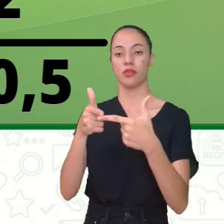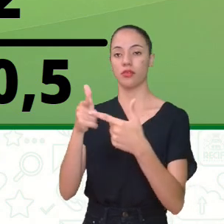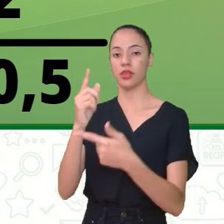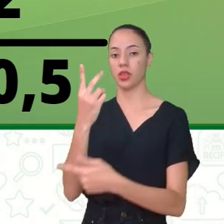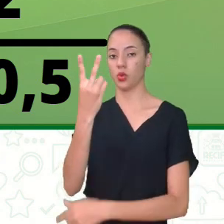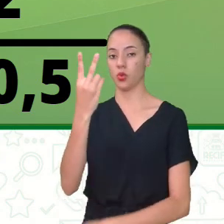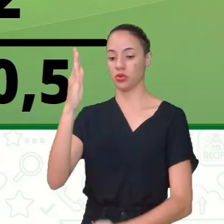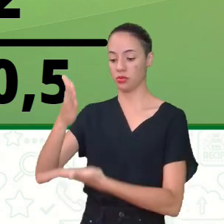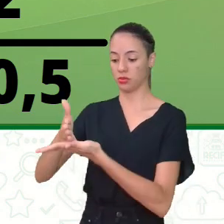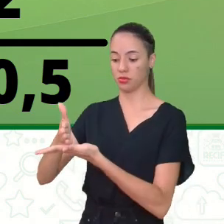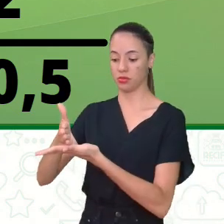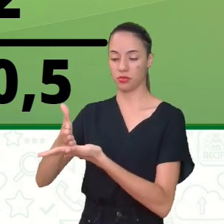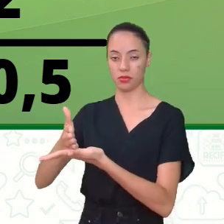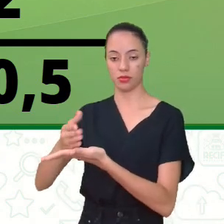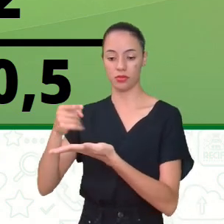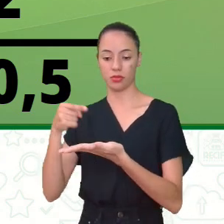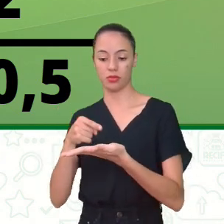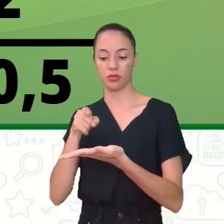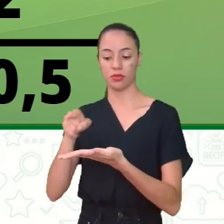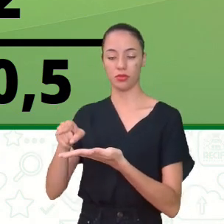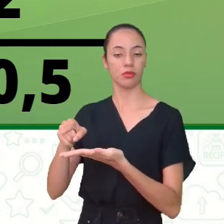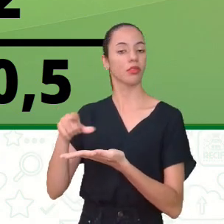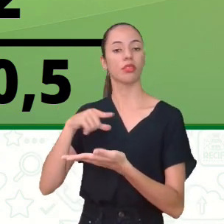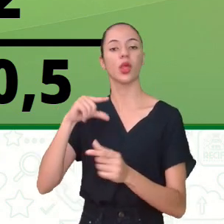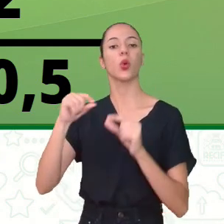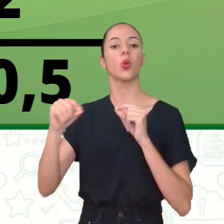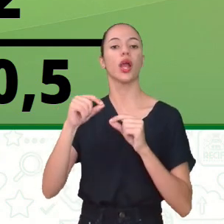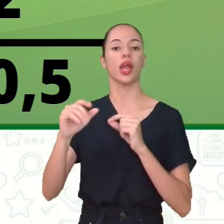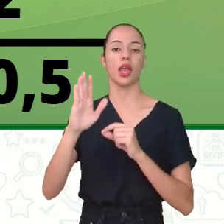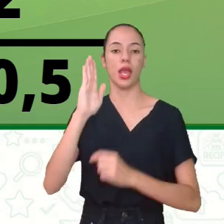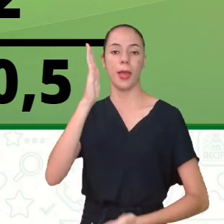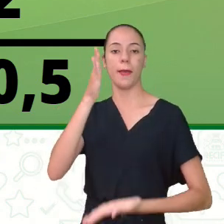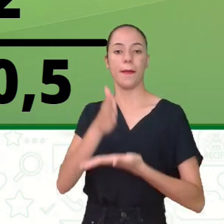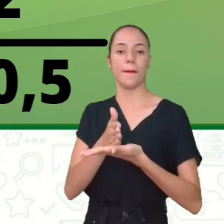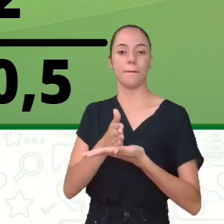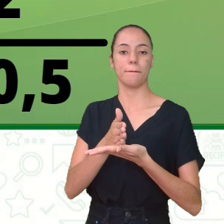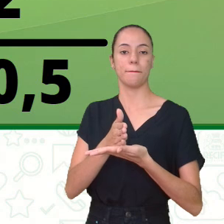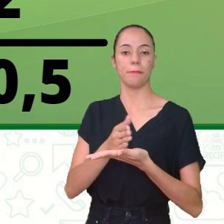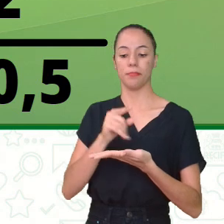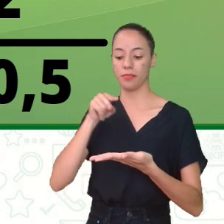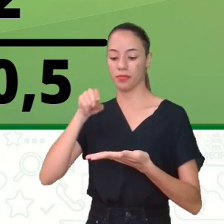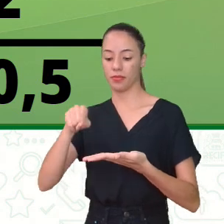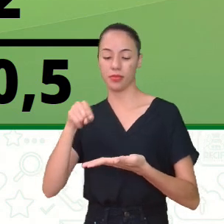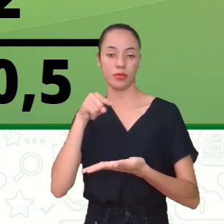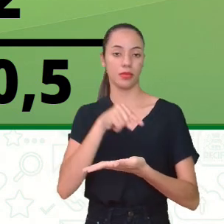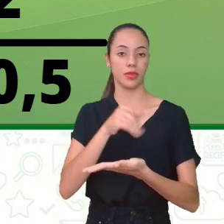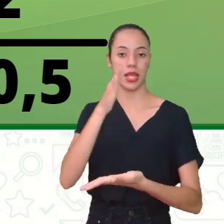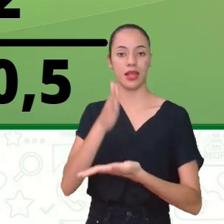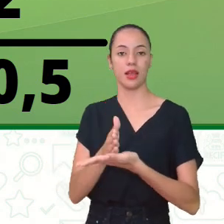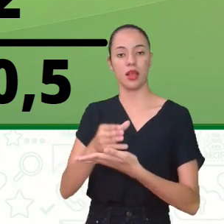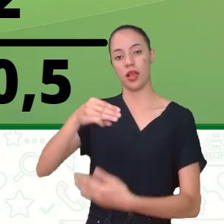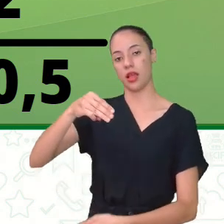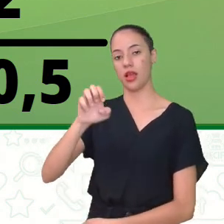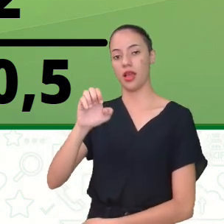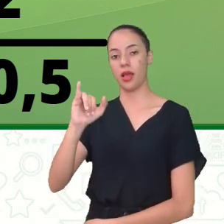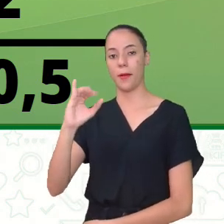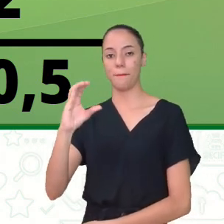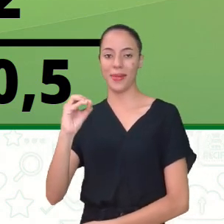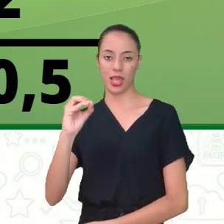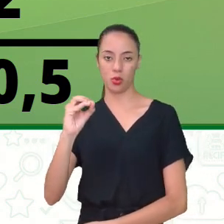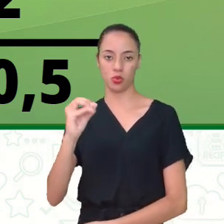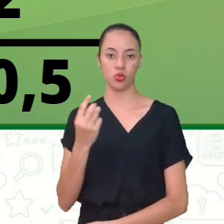eu tenho exatamente metade e metade, ou seja, meio e meio.